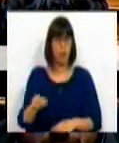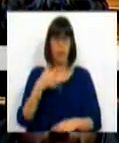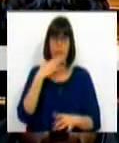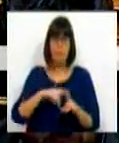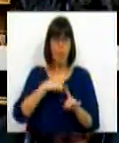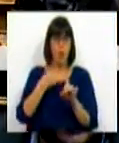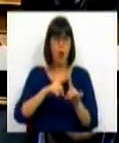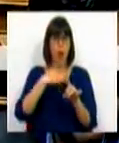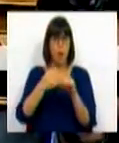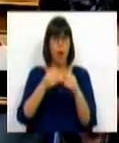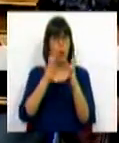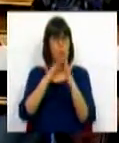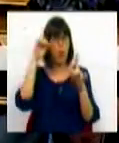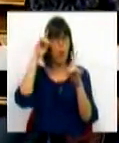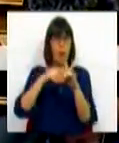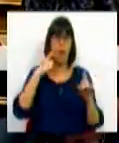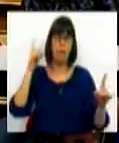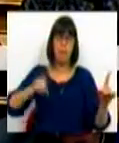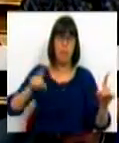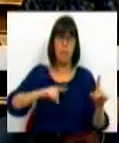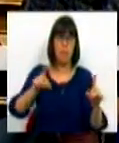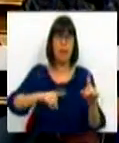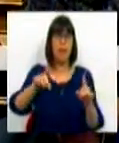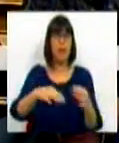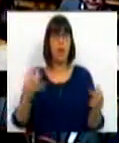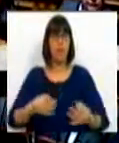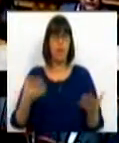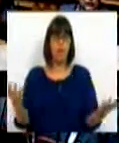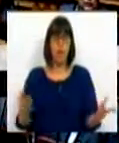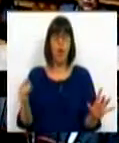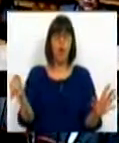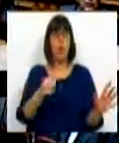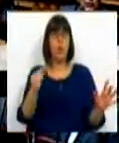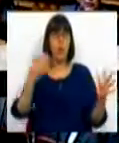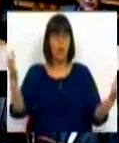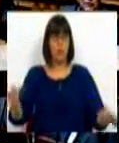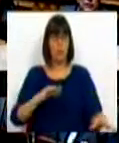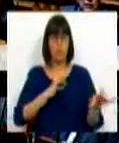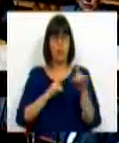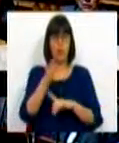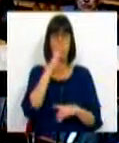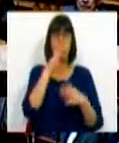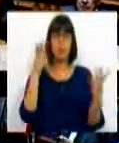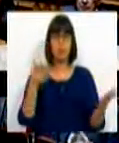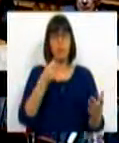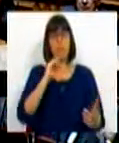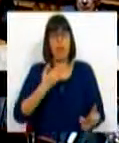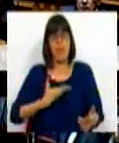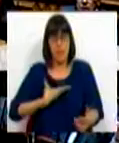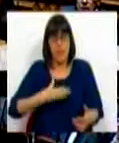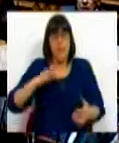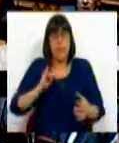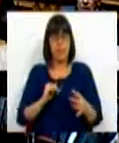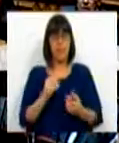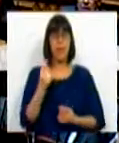anos, em todas as metas, de forma repetida e reiterada. Portanto, no mínimo, senhoras e senhores deputados, PSD e CDS,